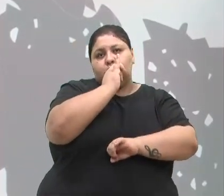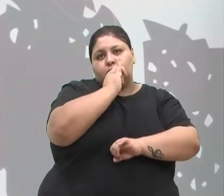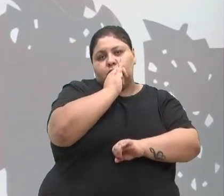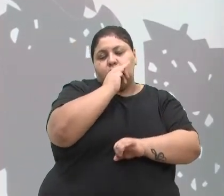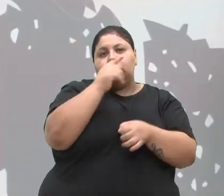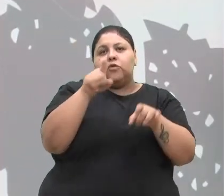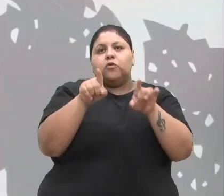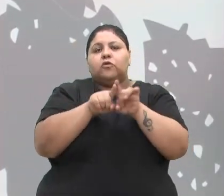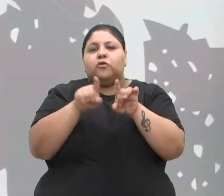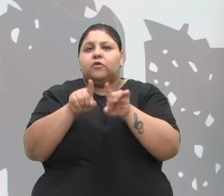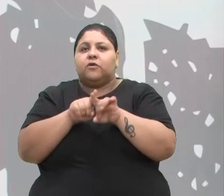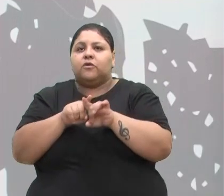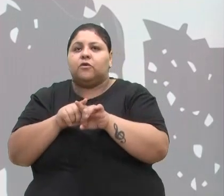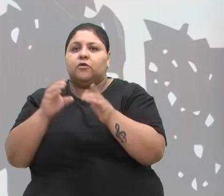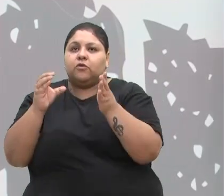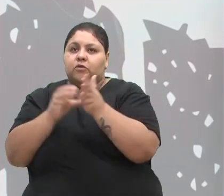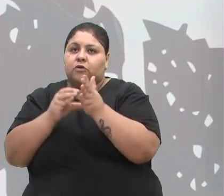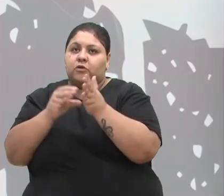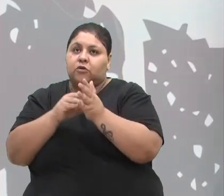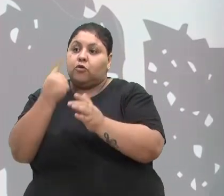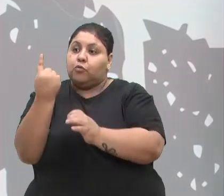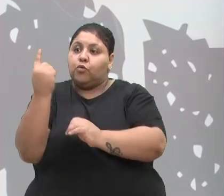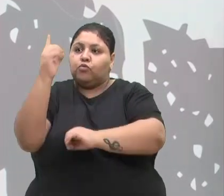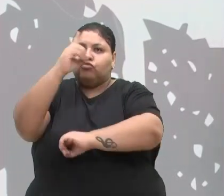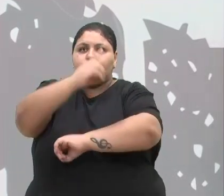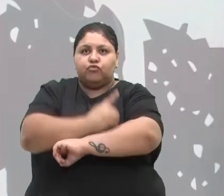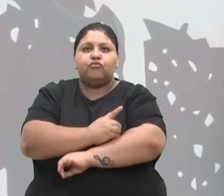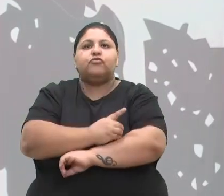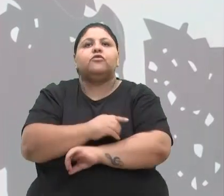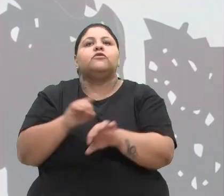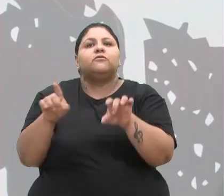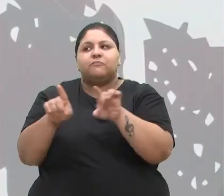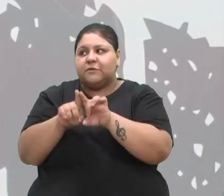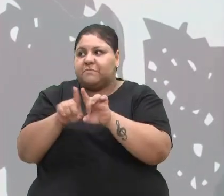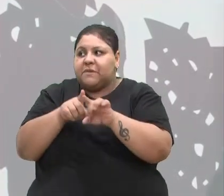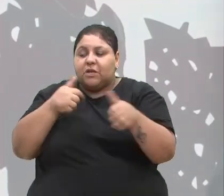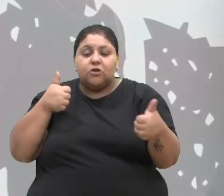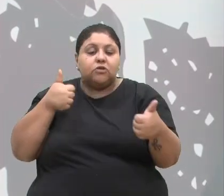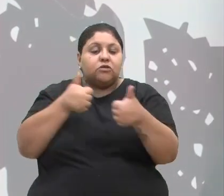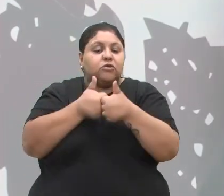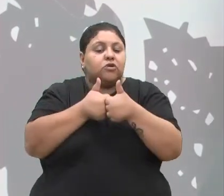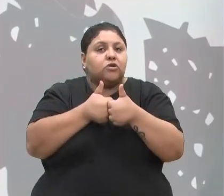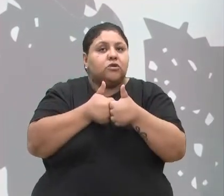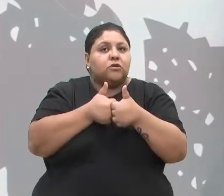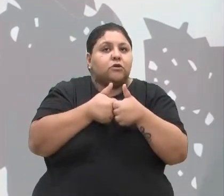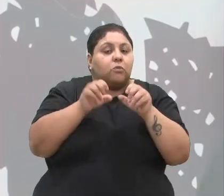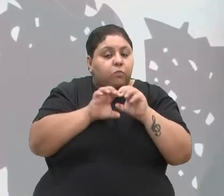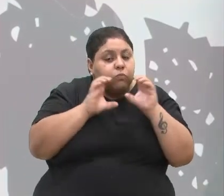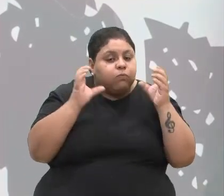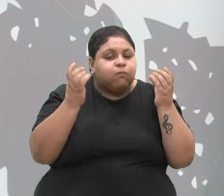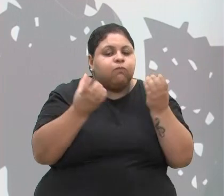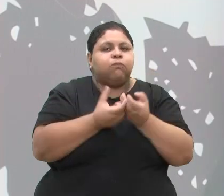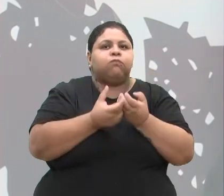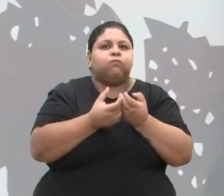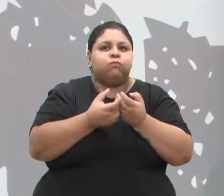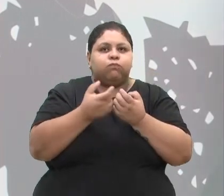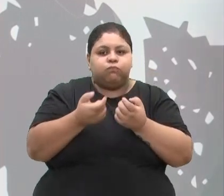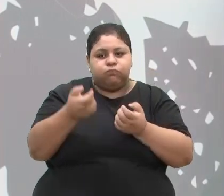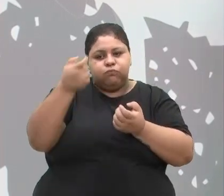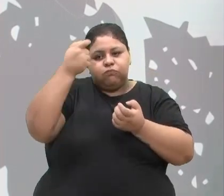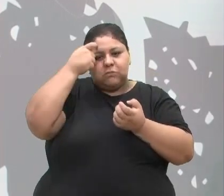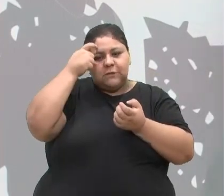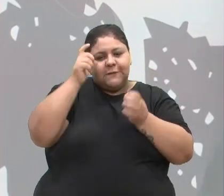tornar também o servidor por um dia. Isso também vem de encontro a aproximar a comunidade para ter conhecimento,